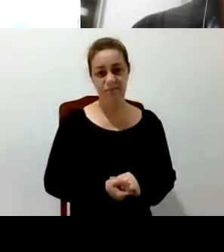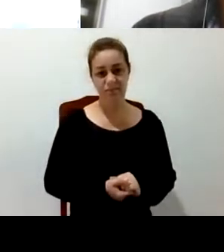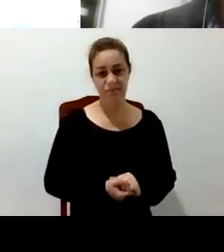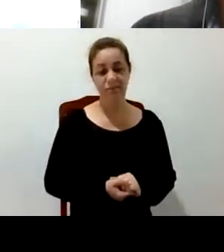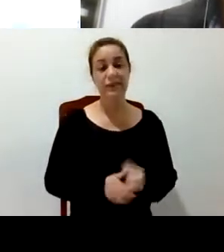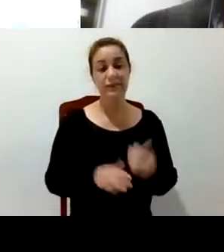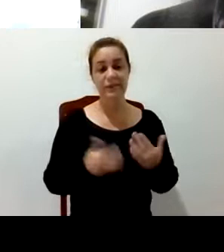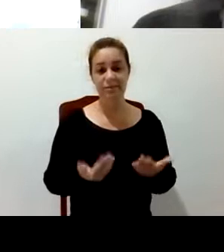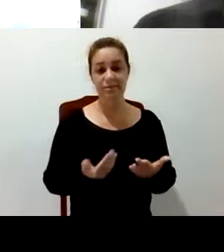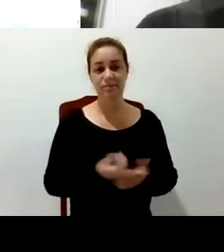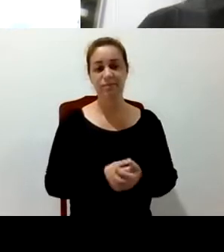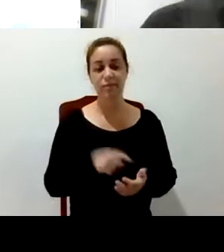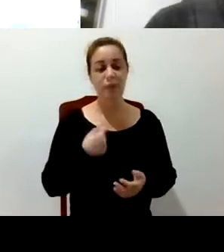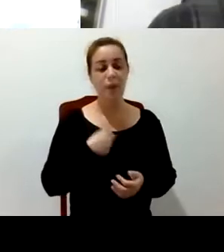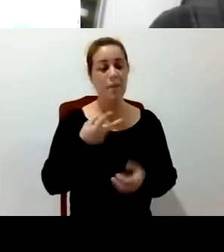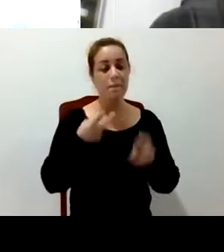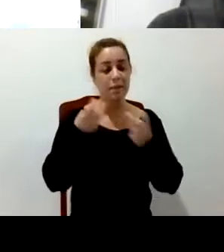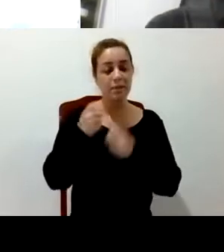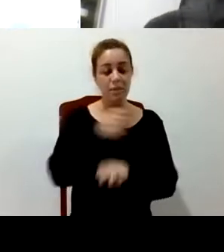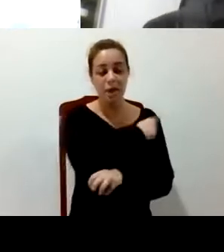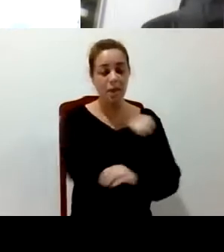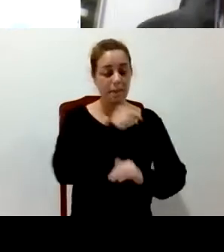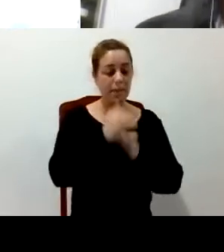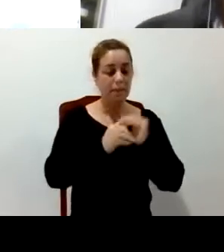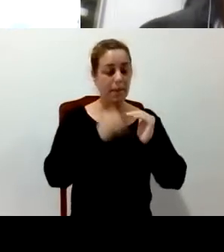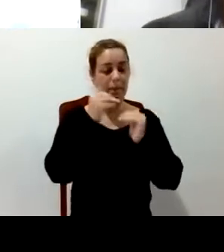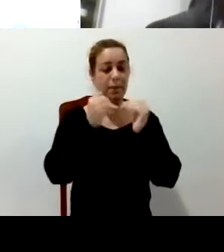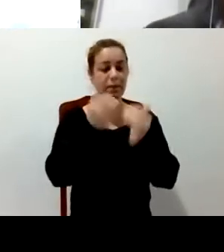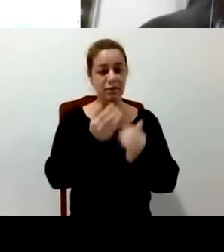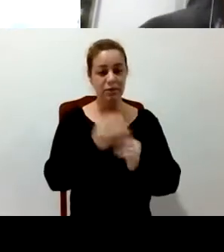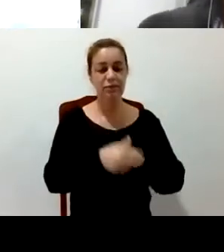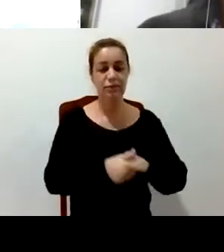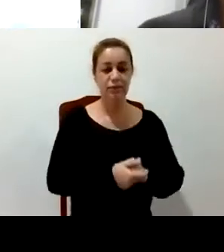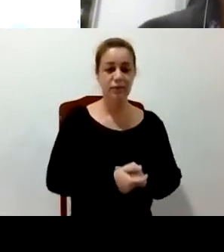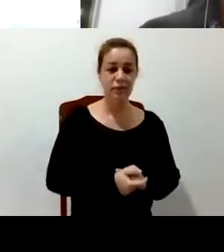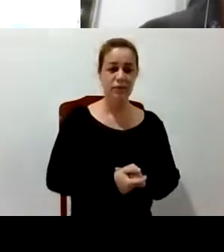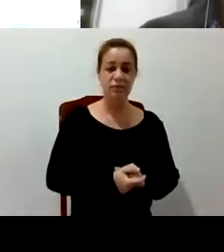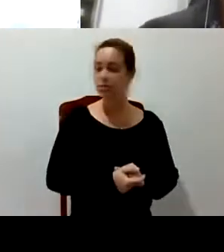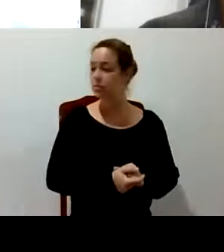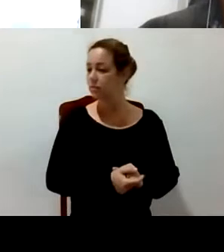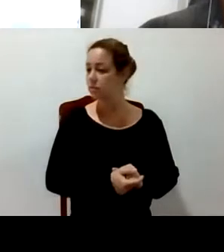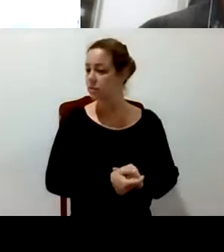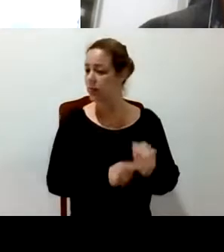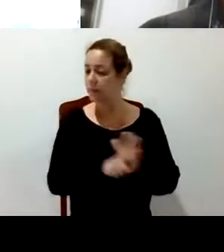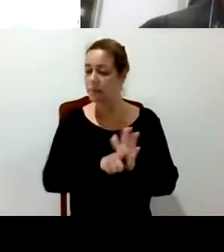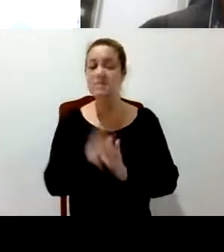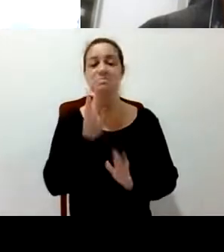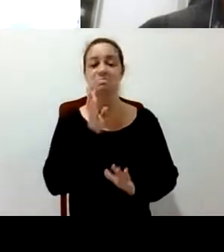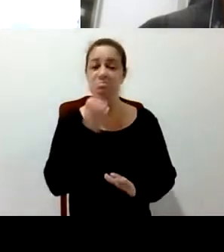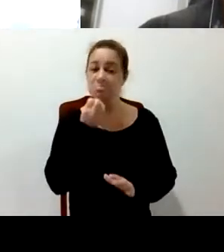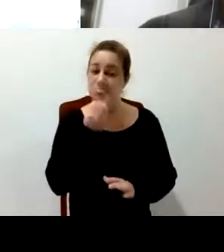Assim, e a gente vê o crescimento dos alunos, né, cada pesquisa bacana que foi